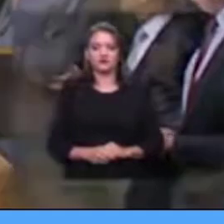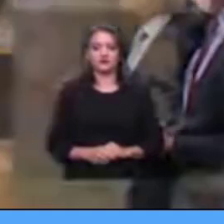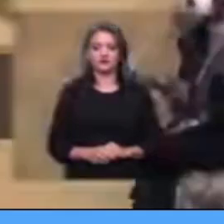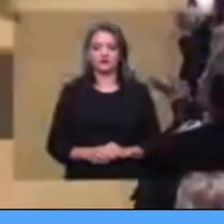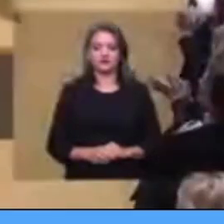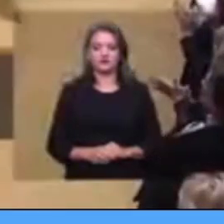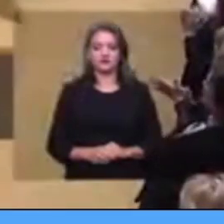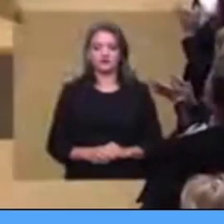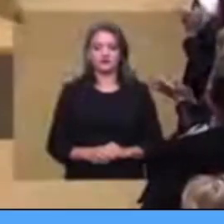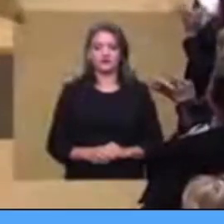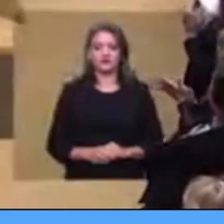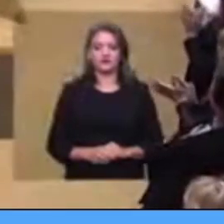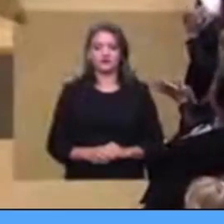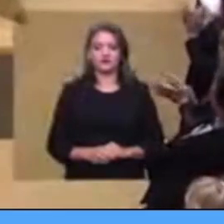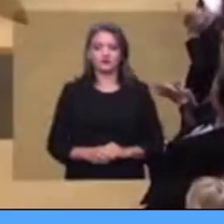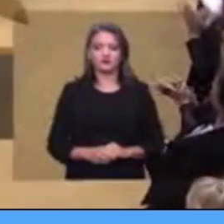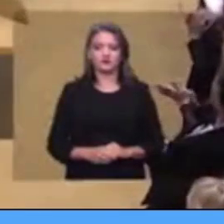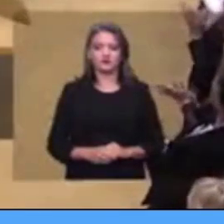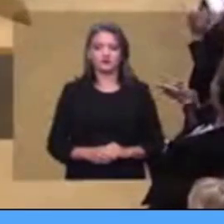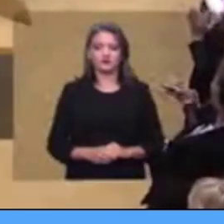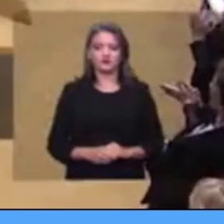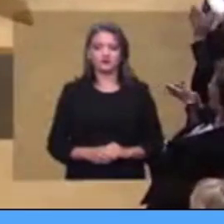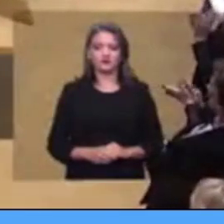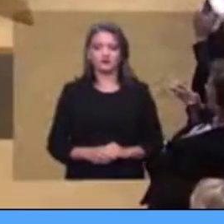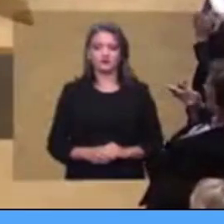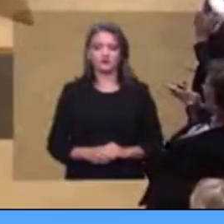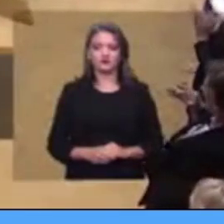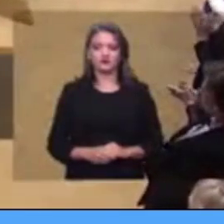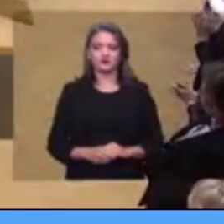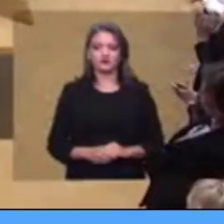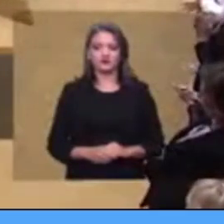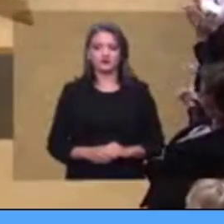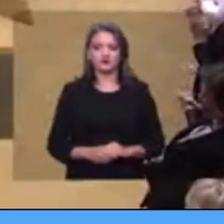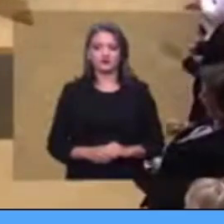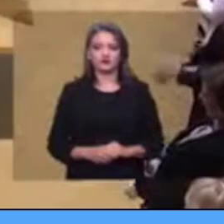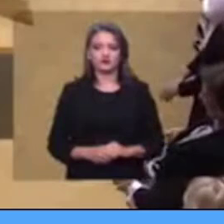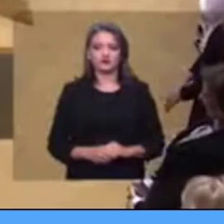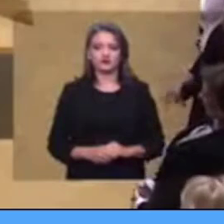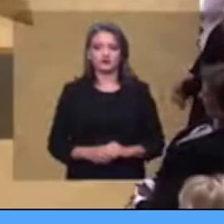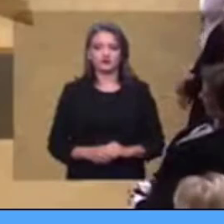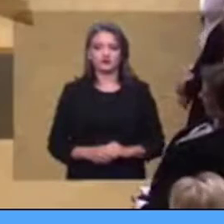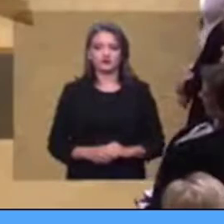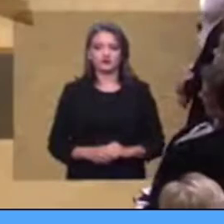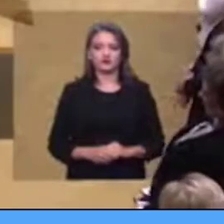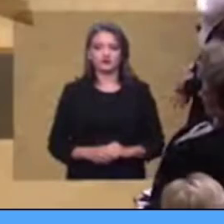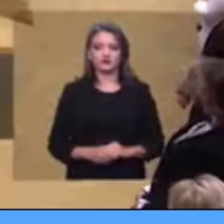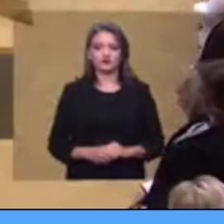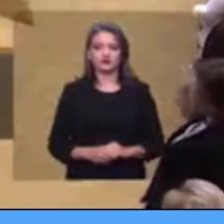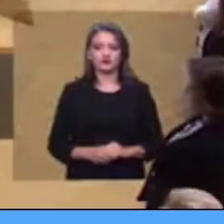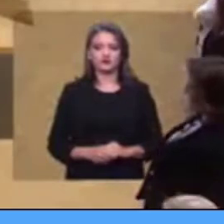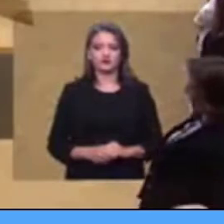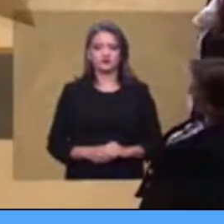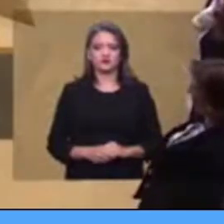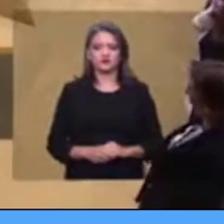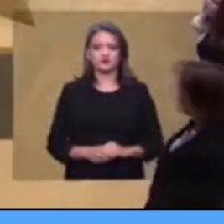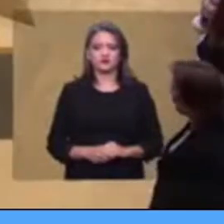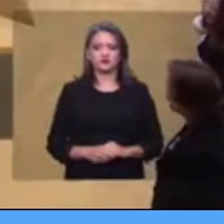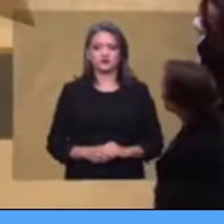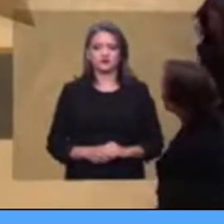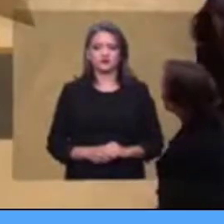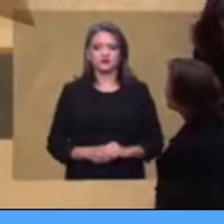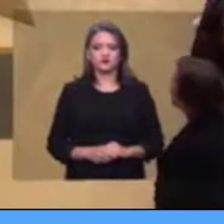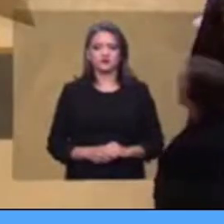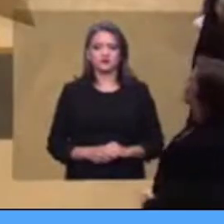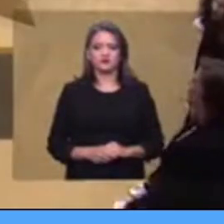História maravilhosa acontecendo, né? História que nós participamos. Nós fomos pessoas